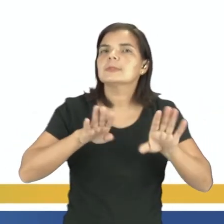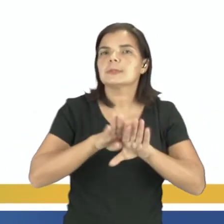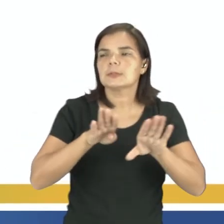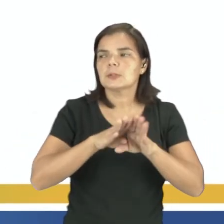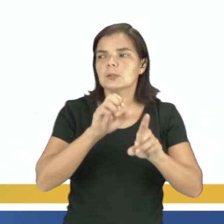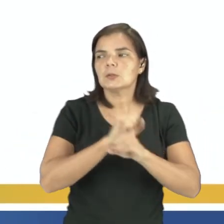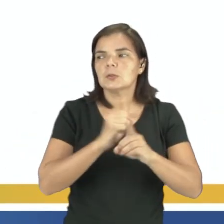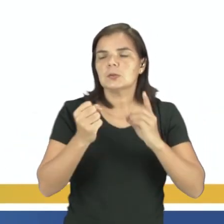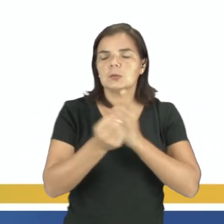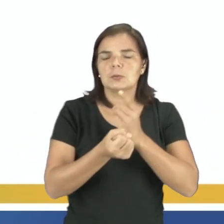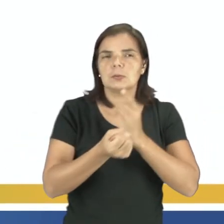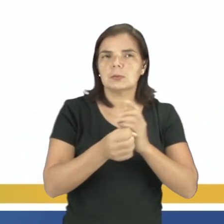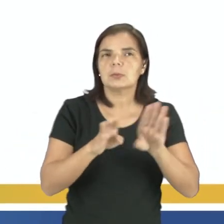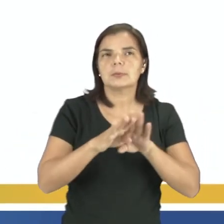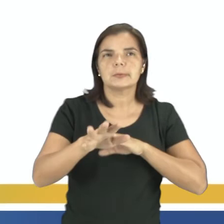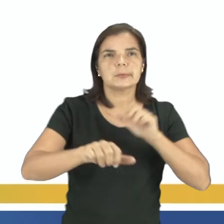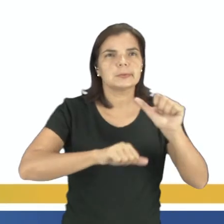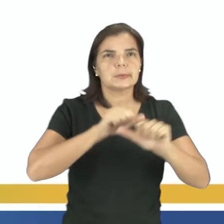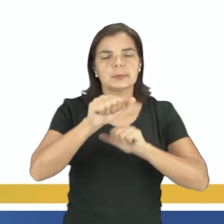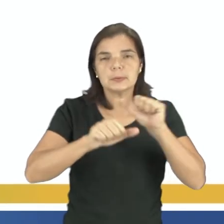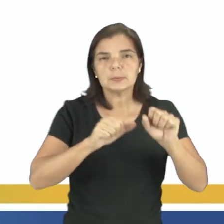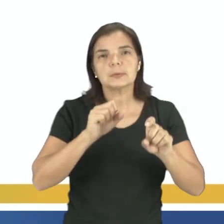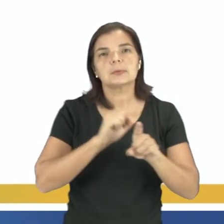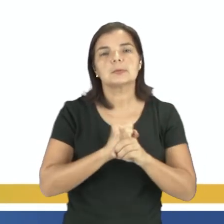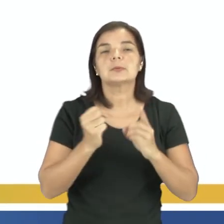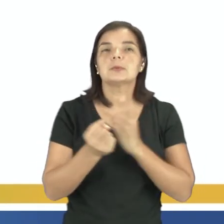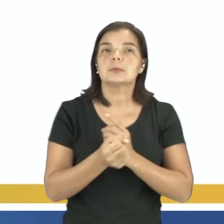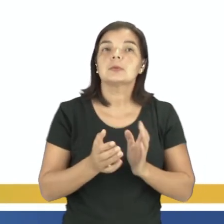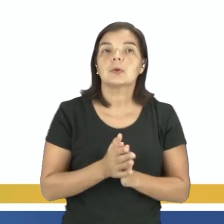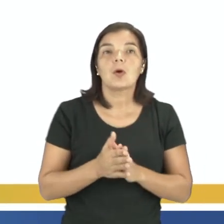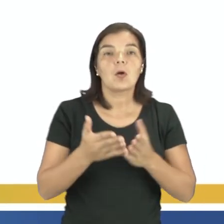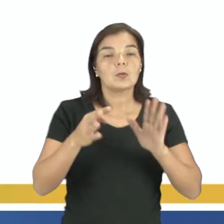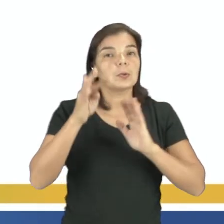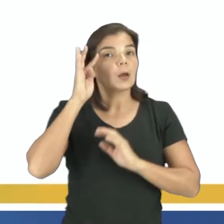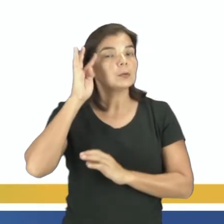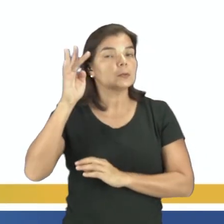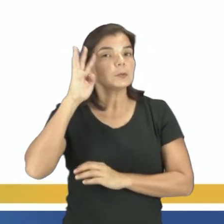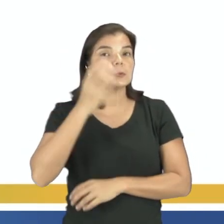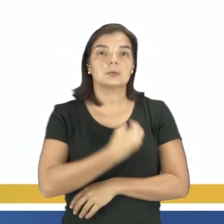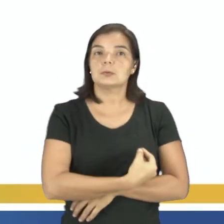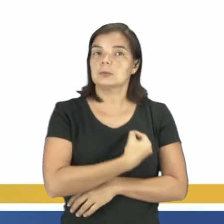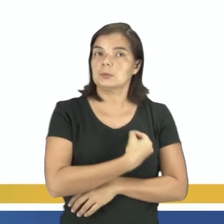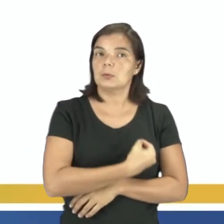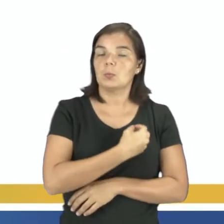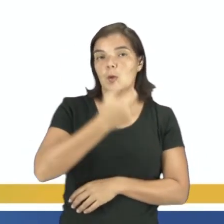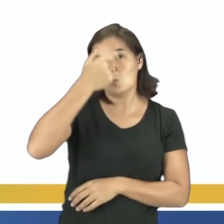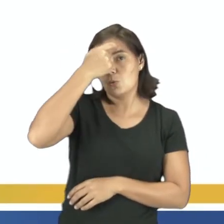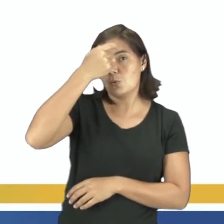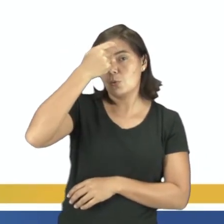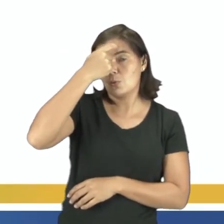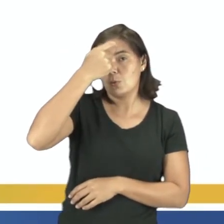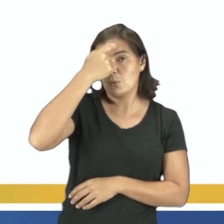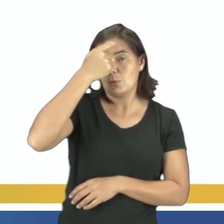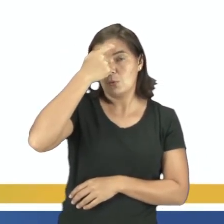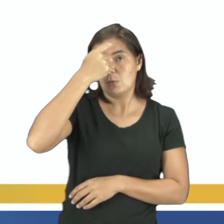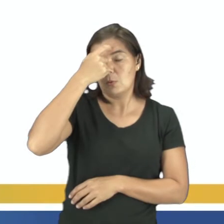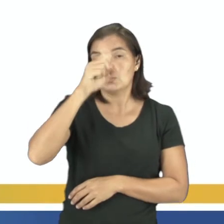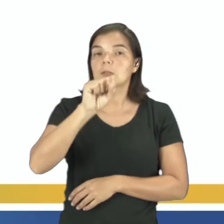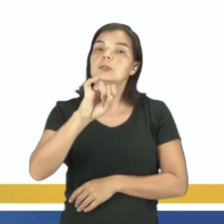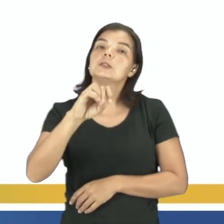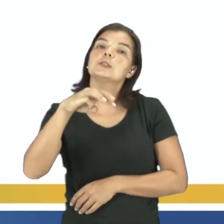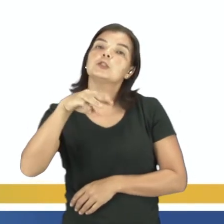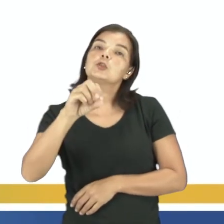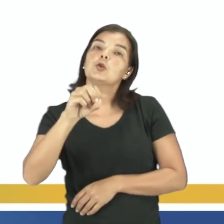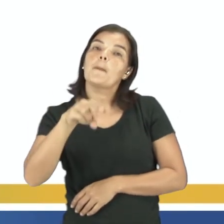na sociedade, gerou um movimento na sociedade, baseado na teoria existencialista e no pensamento feminista da Simone de